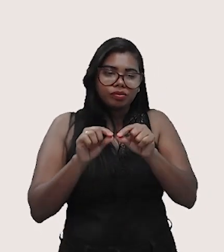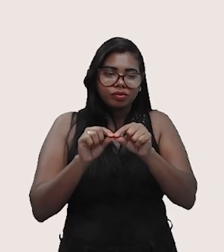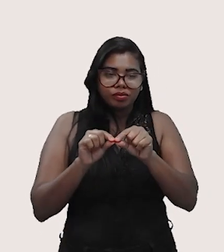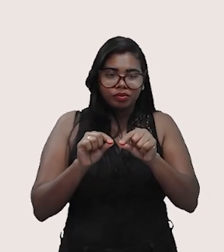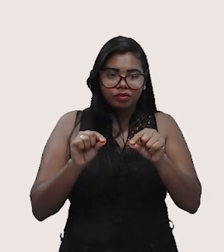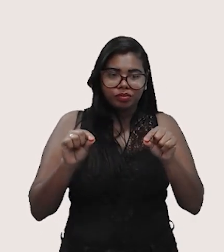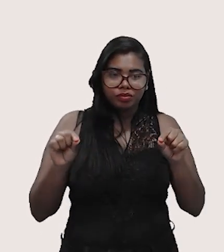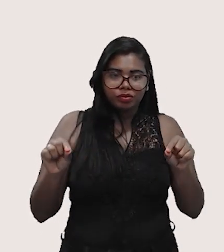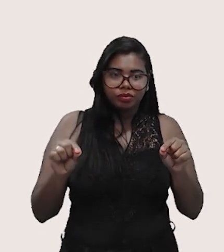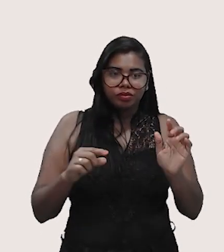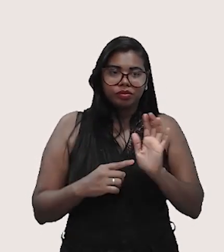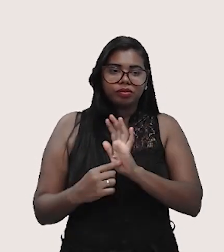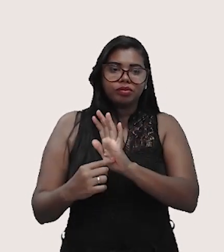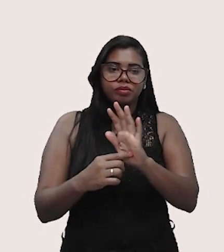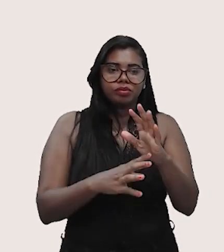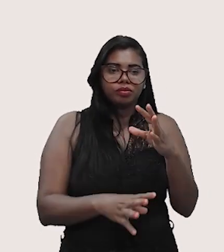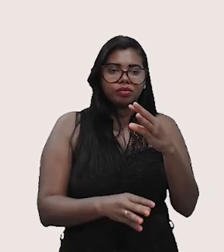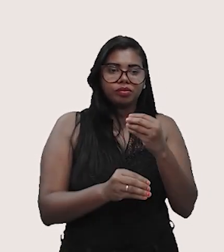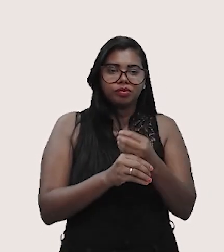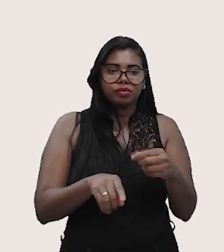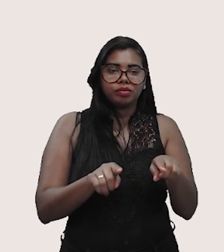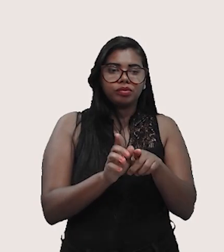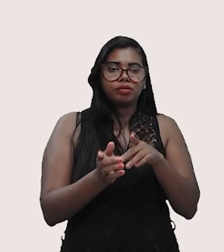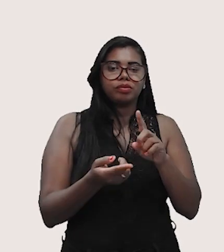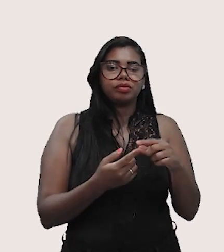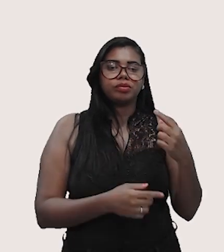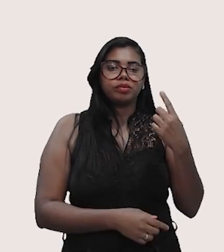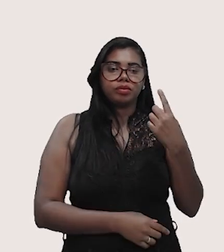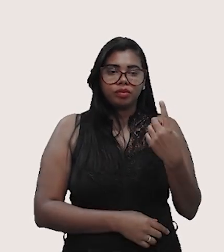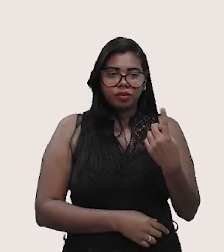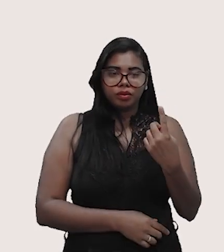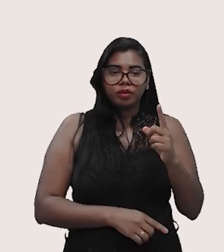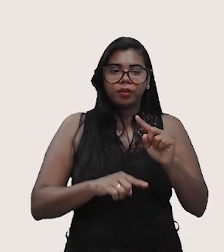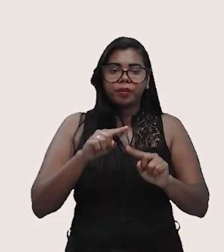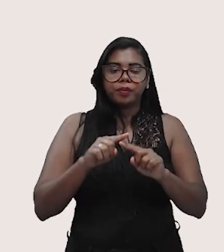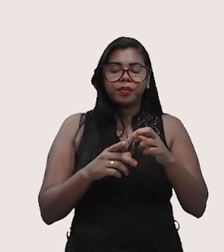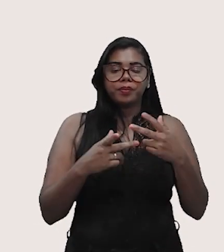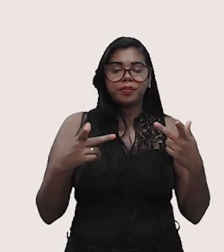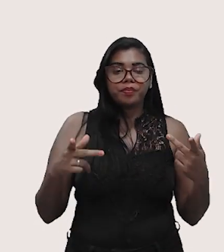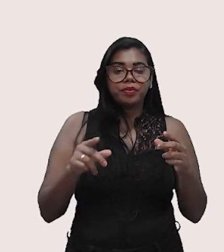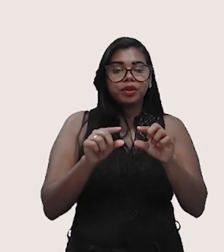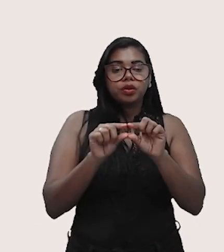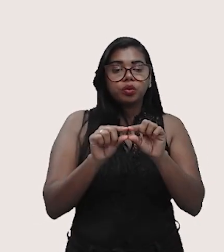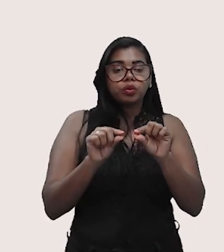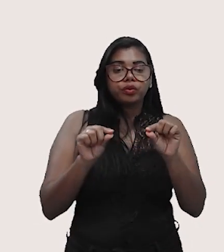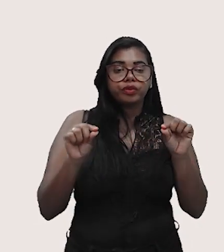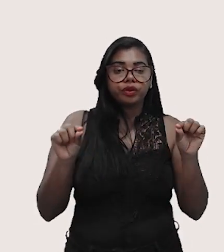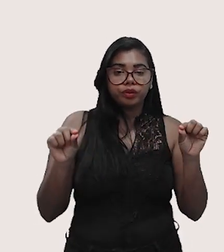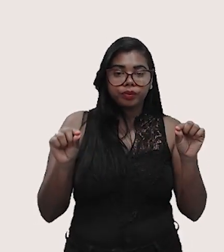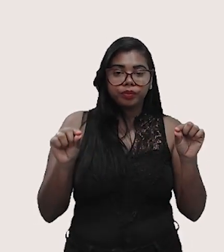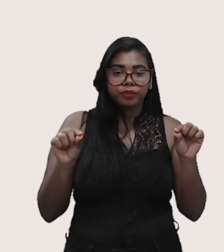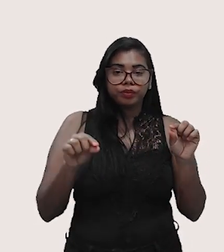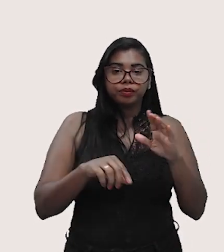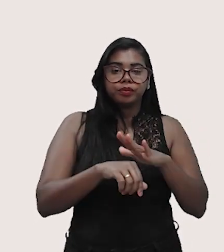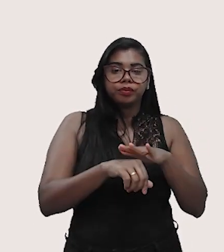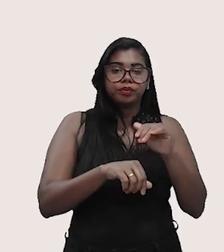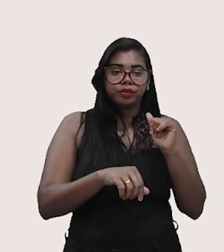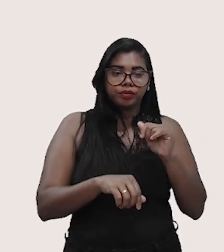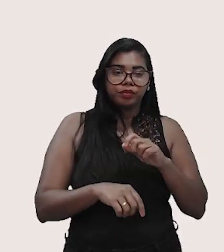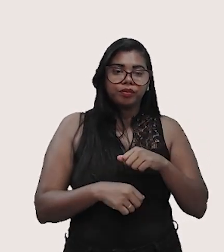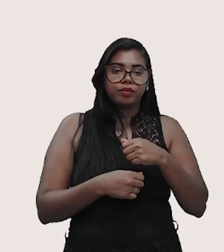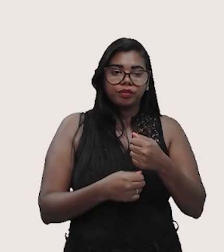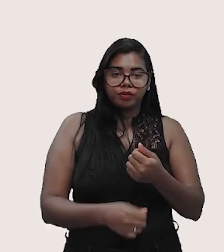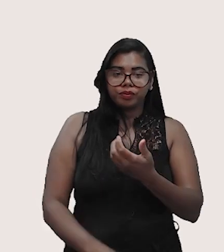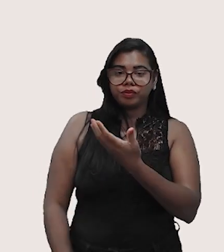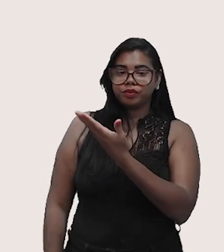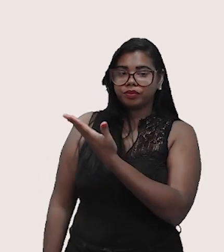obtida pela seguinte relação. O material desse fio. Esse material é chamado de resistividade,